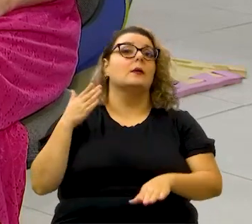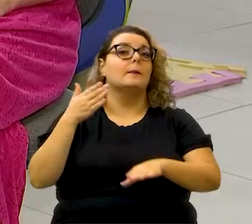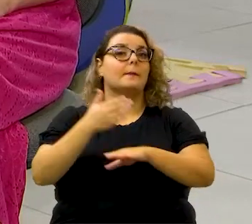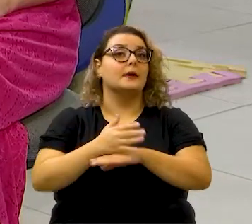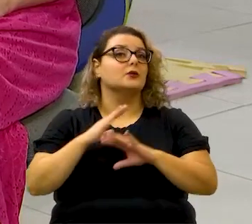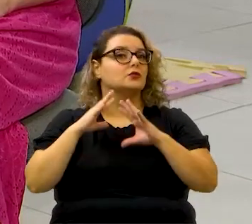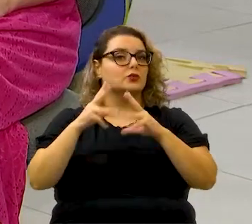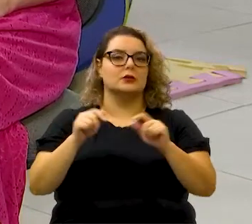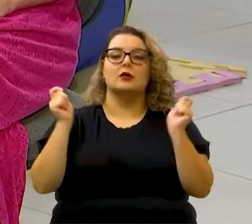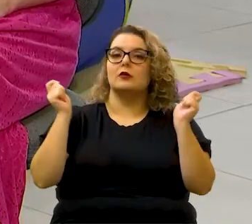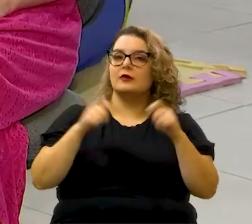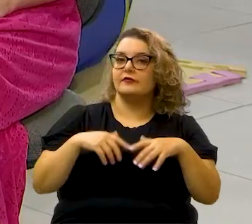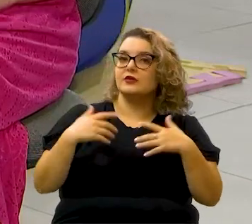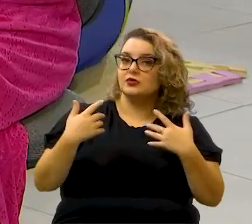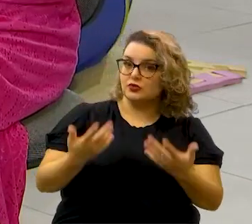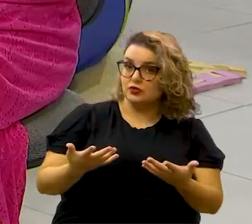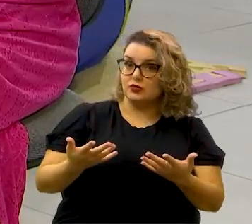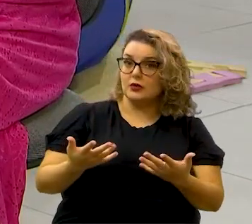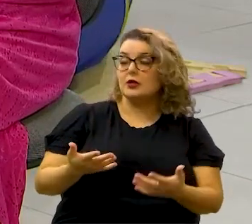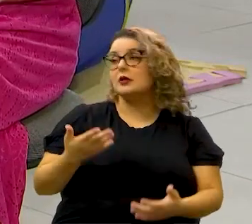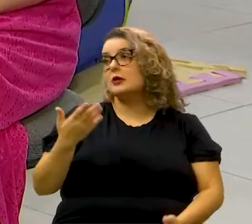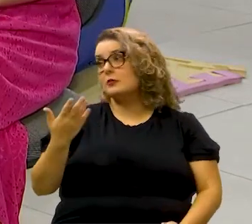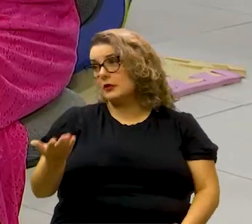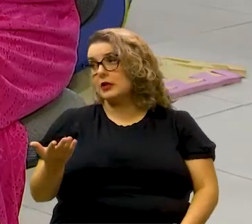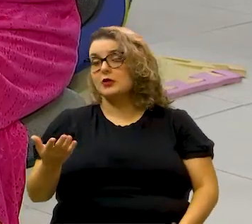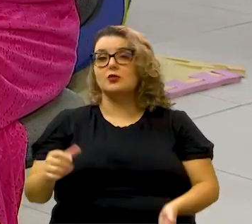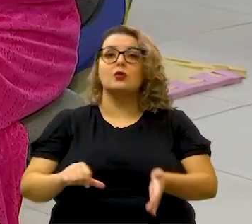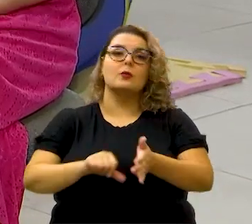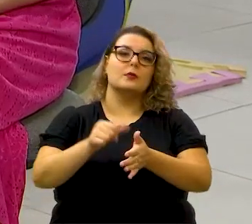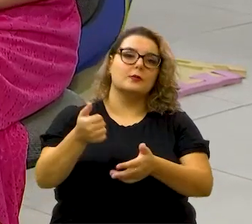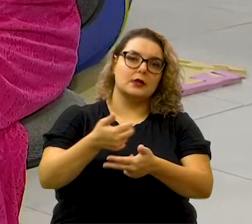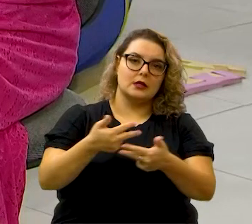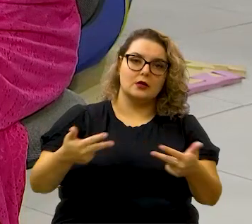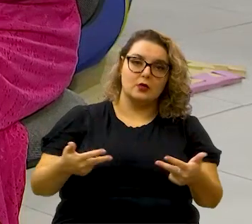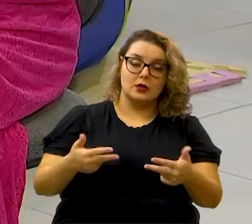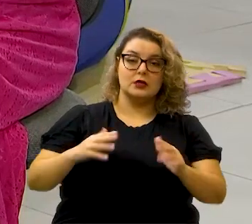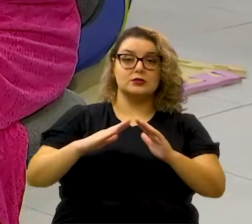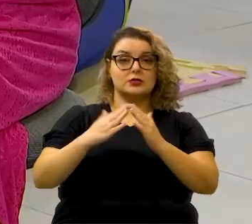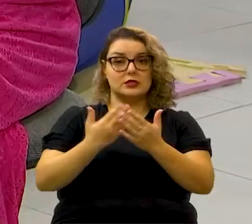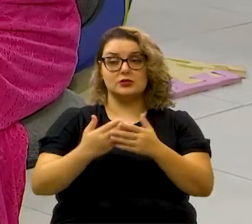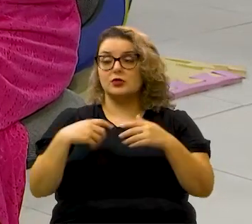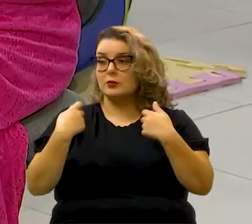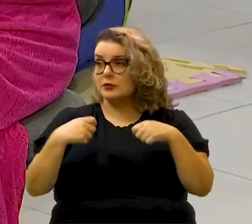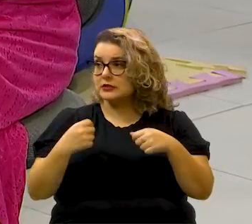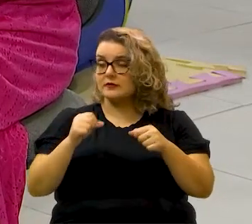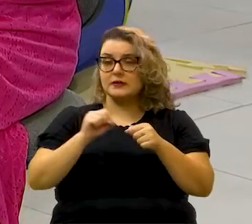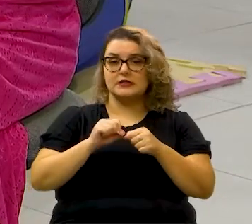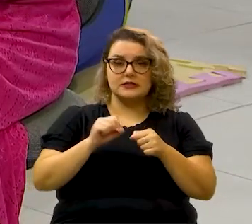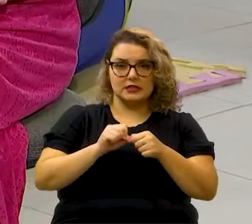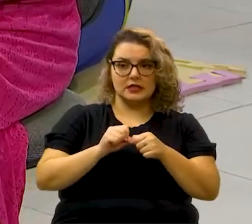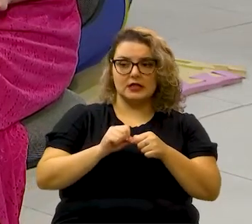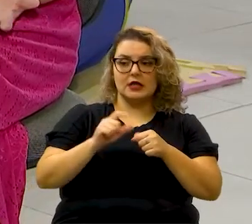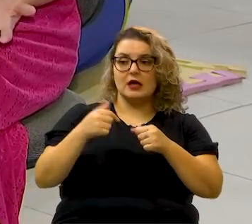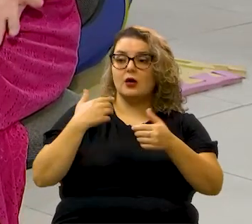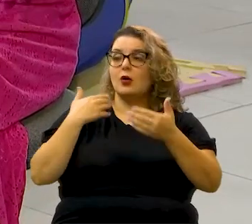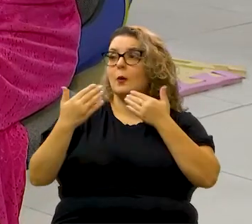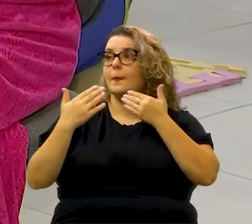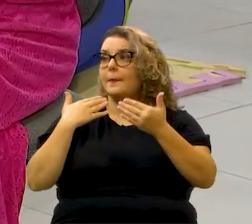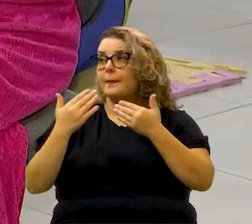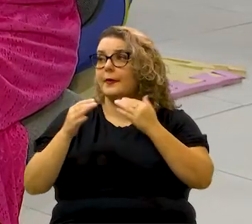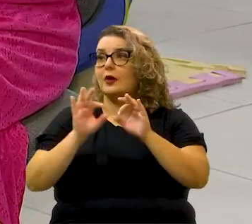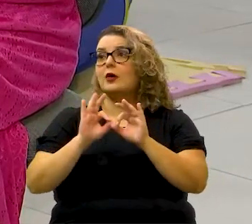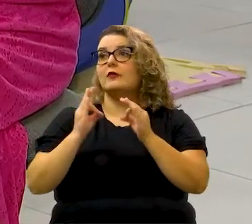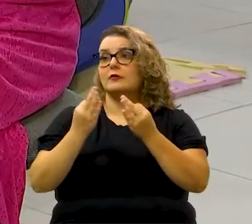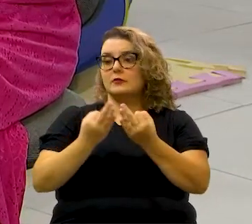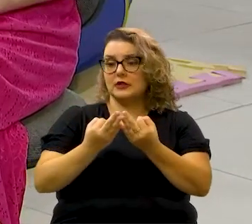escola, mas que eles tenham a participação plena, efetiva, né? E para isso, o primeiro ponto que a escola deve estar realizando é